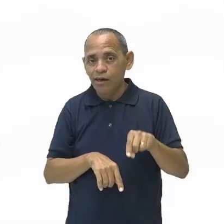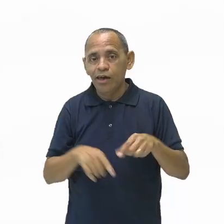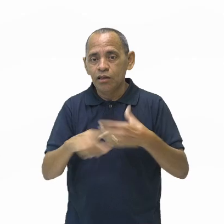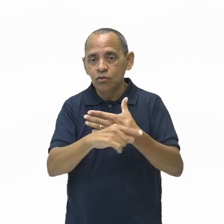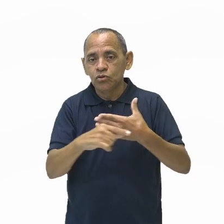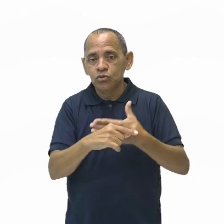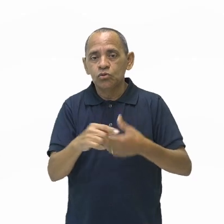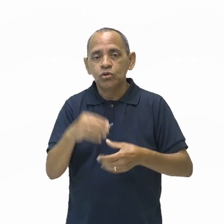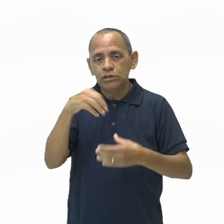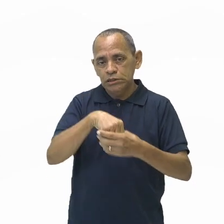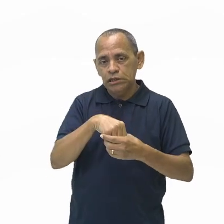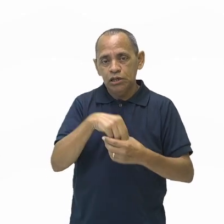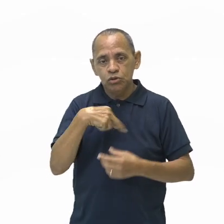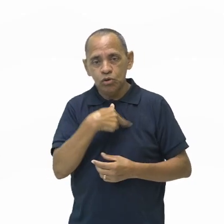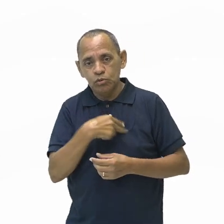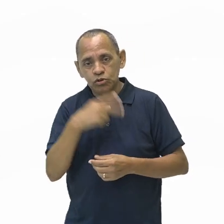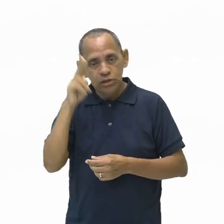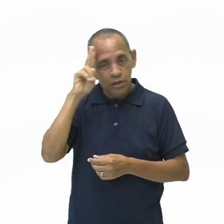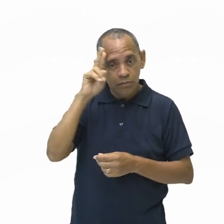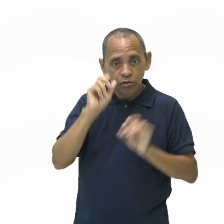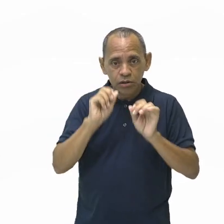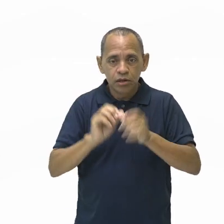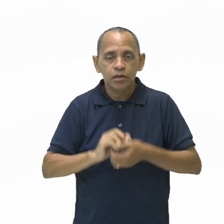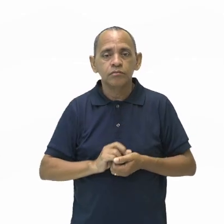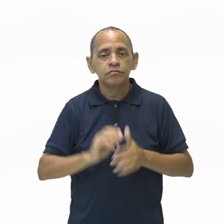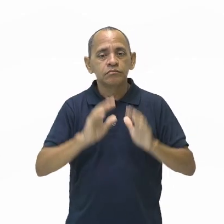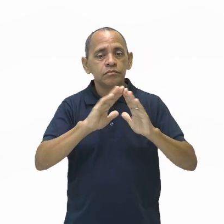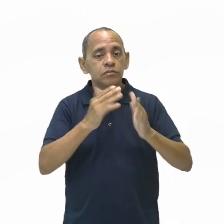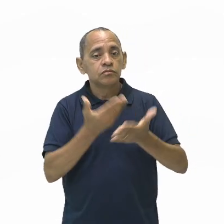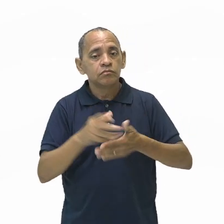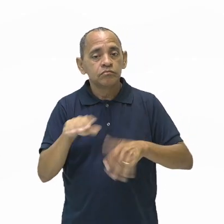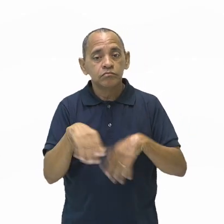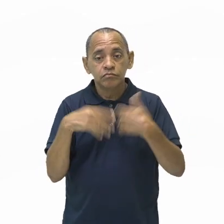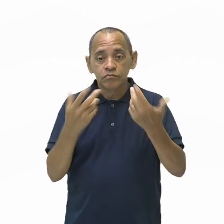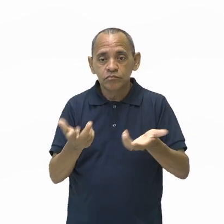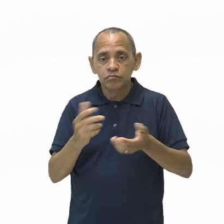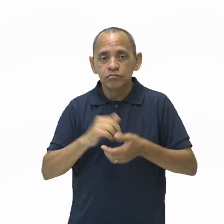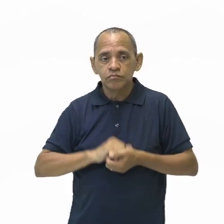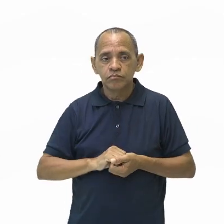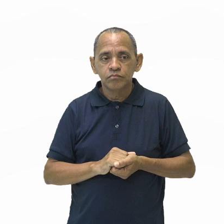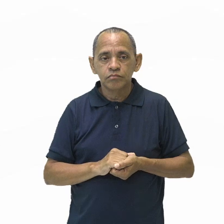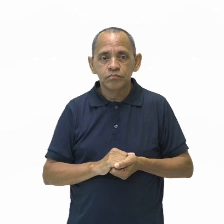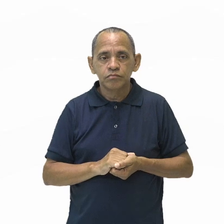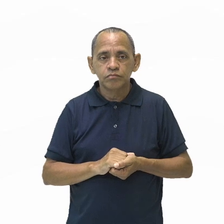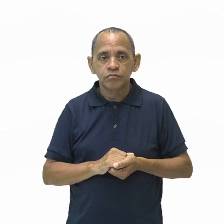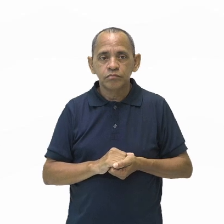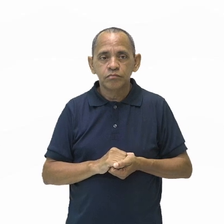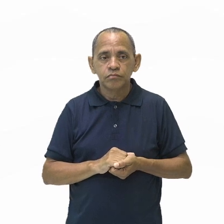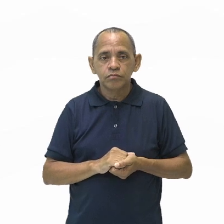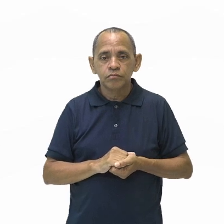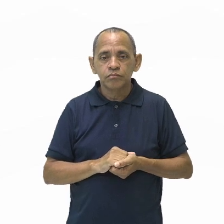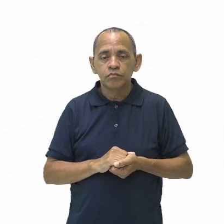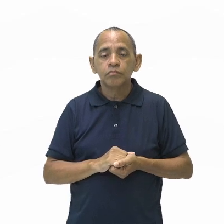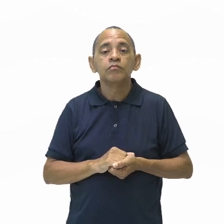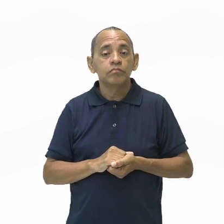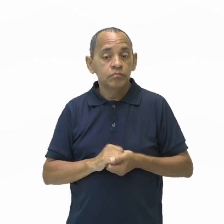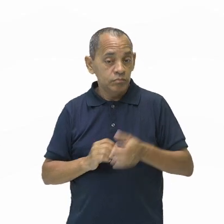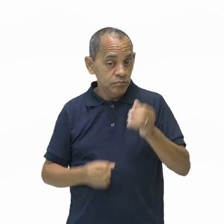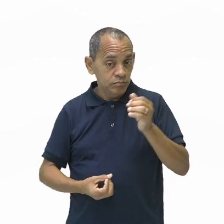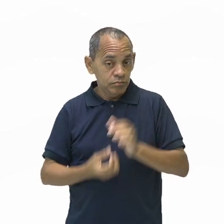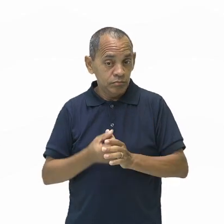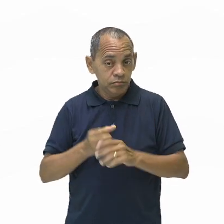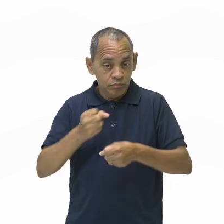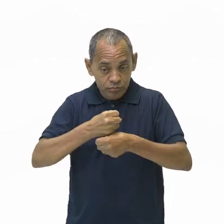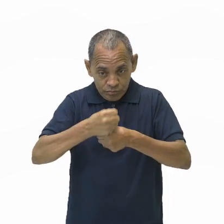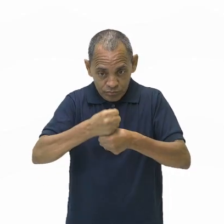que era relembrar qual era essa escola, né? Então, o romantismo surgiu nas últimas décadas do